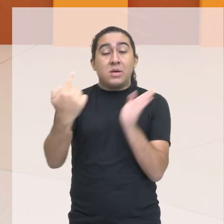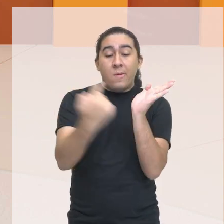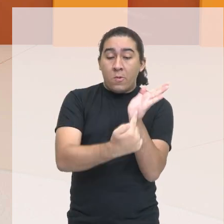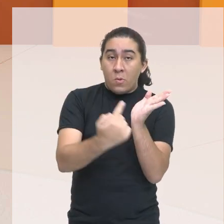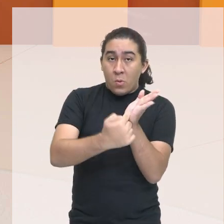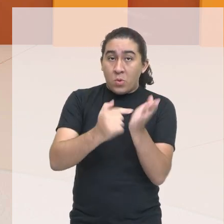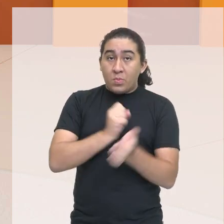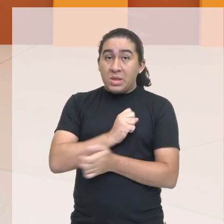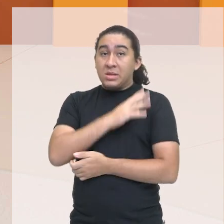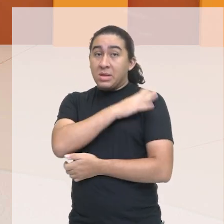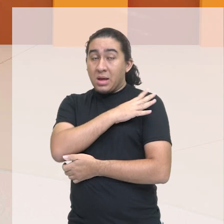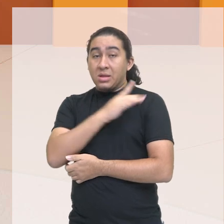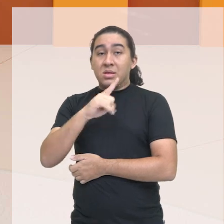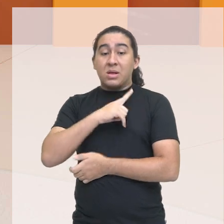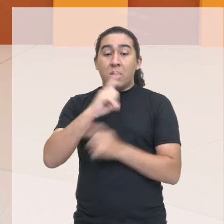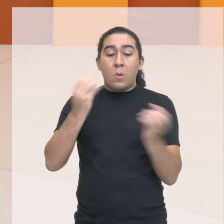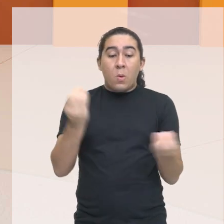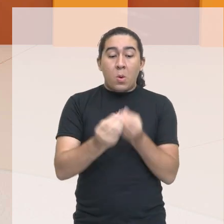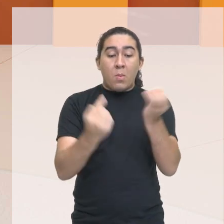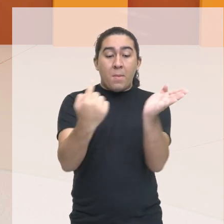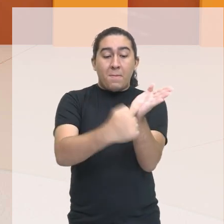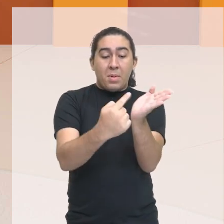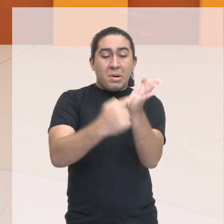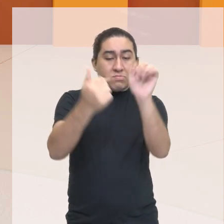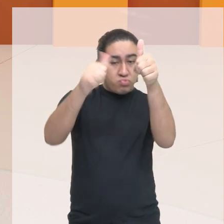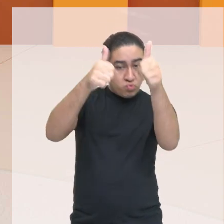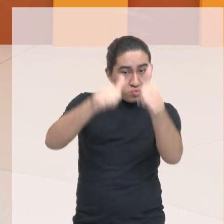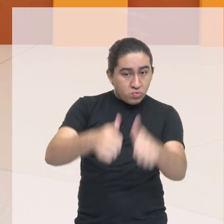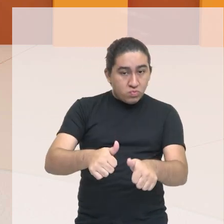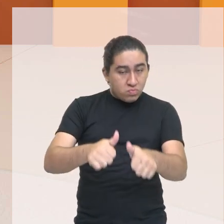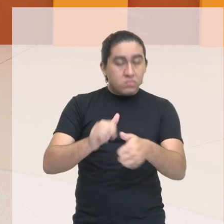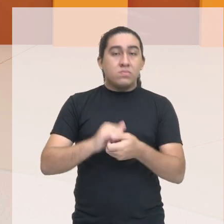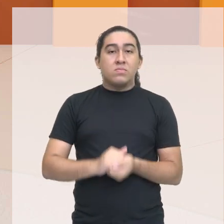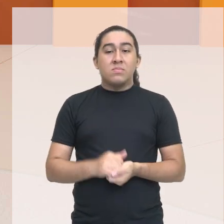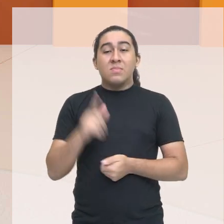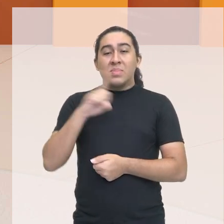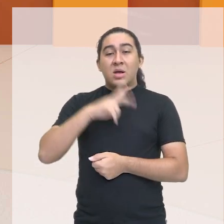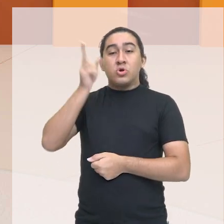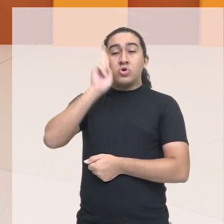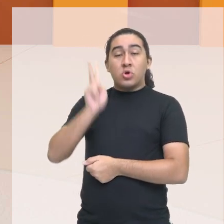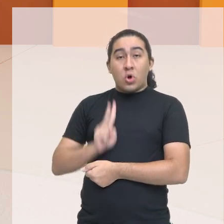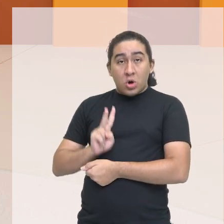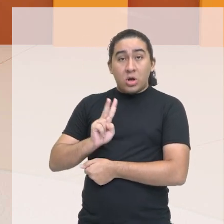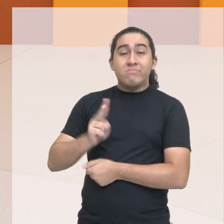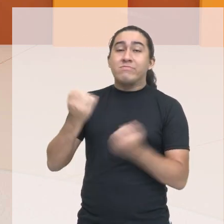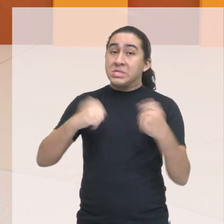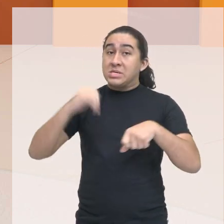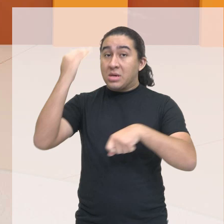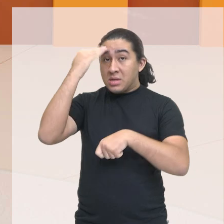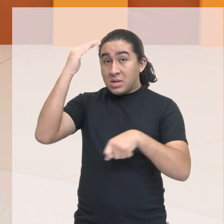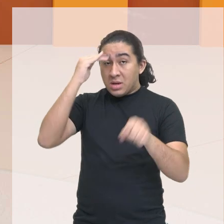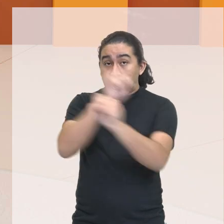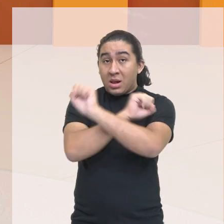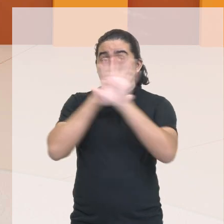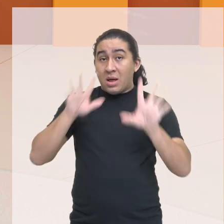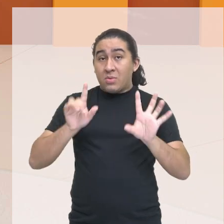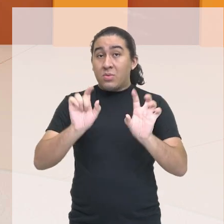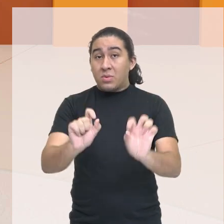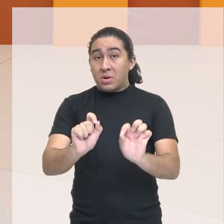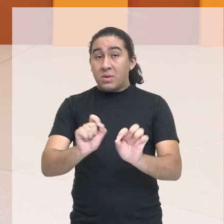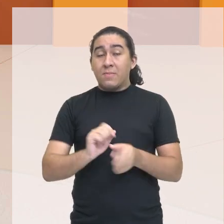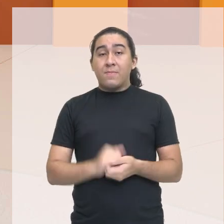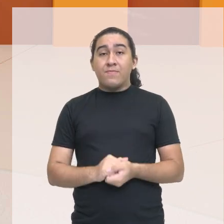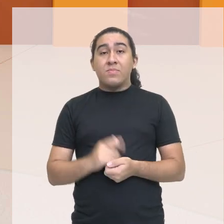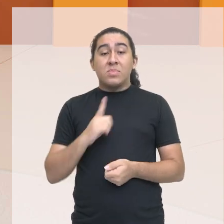elas vão sendo construídas, né, durante o percurso da história, justamente para o quê?